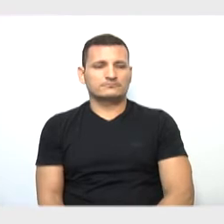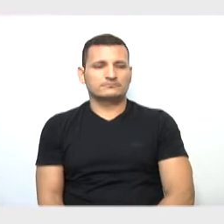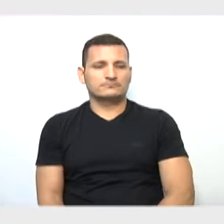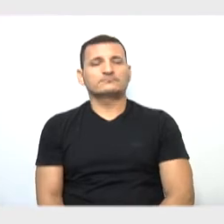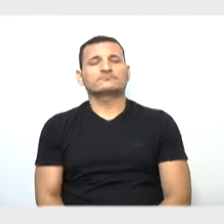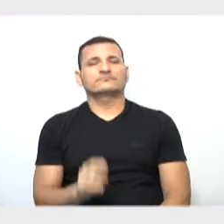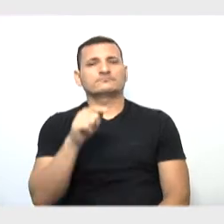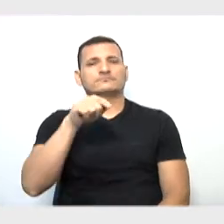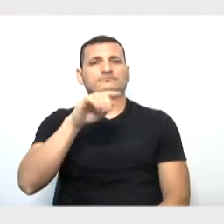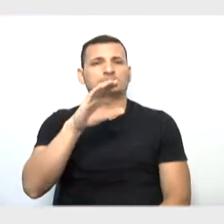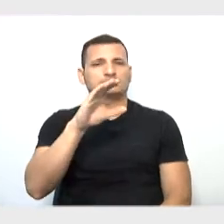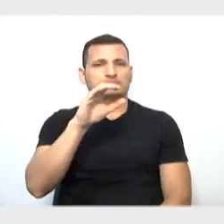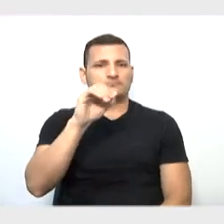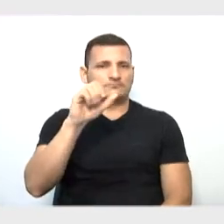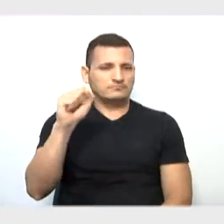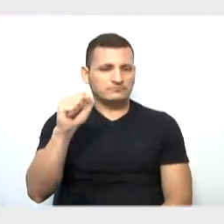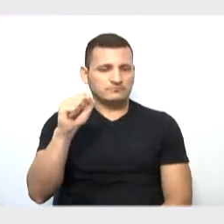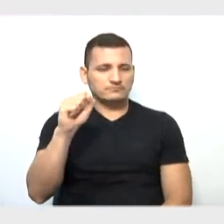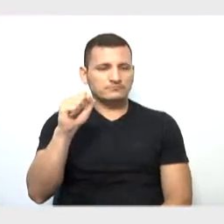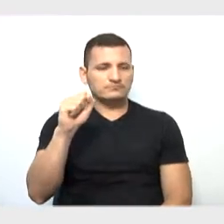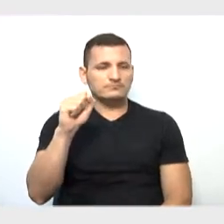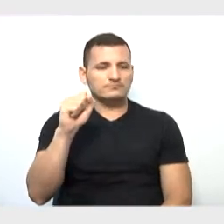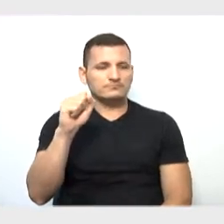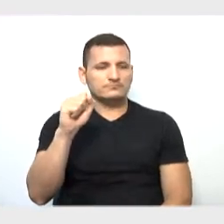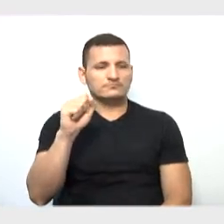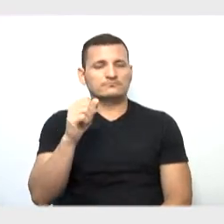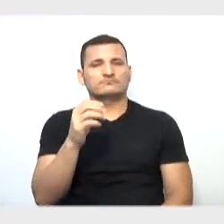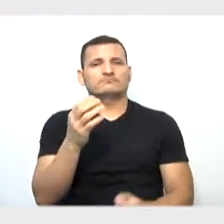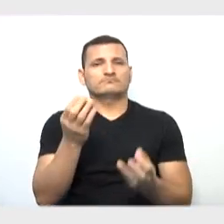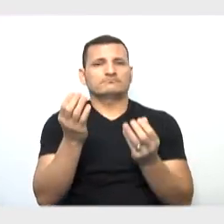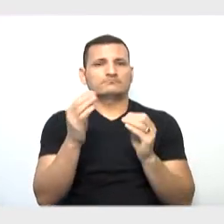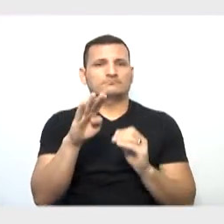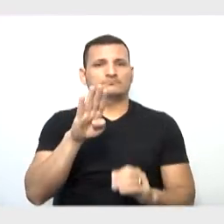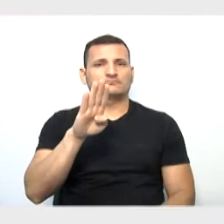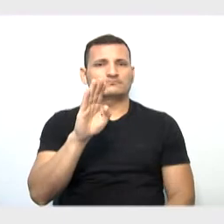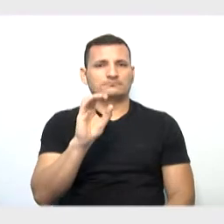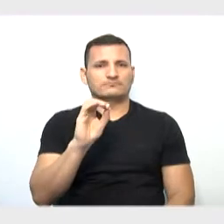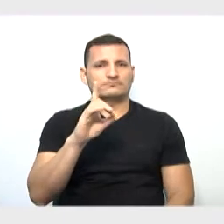Aqui no CSS, eu vou estilizar o nosso body.